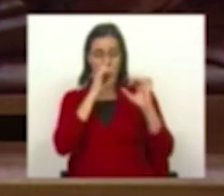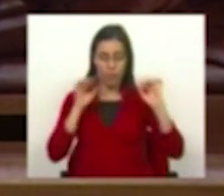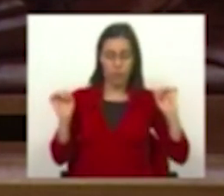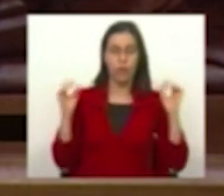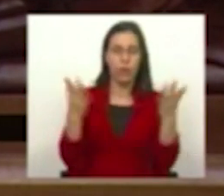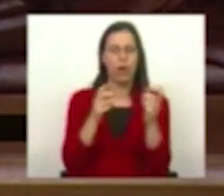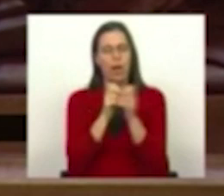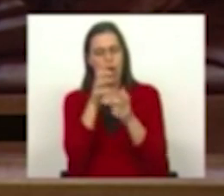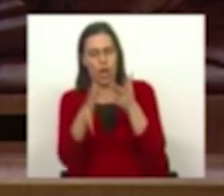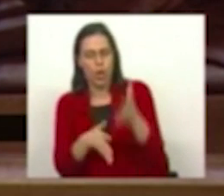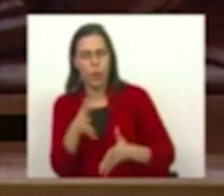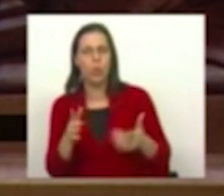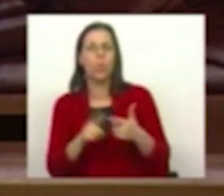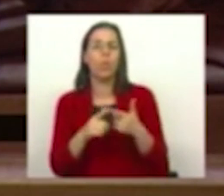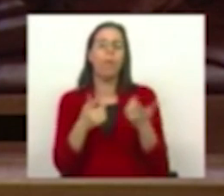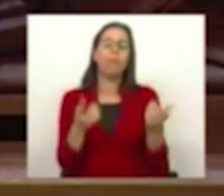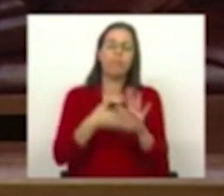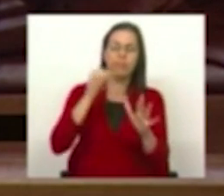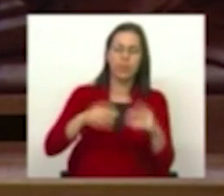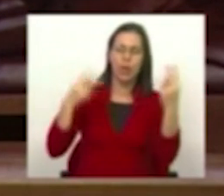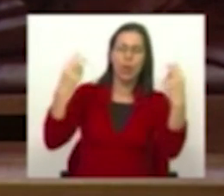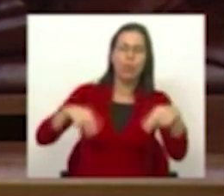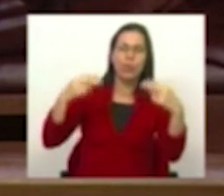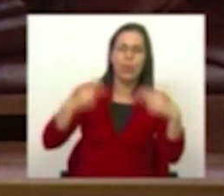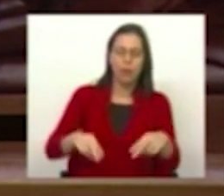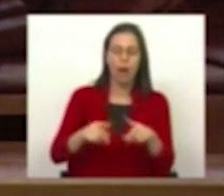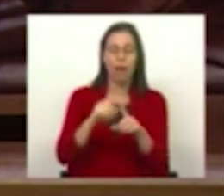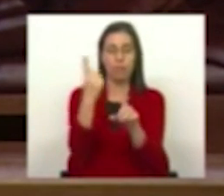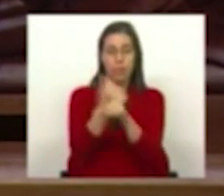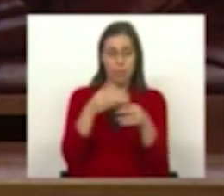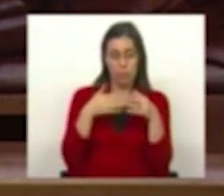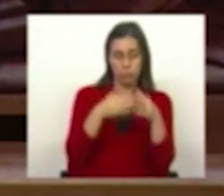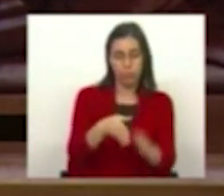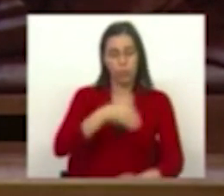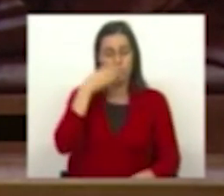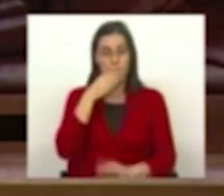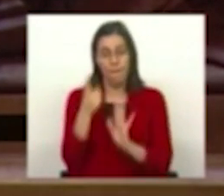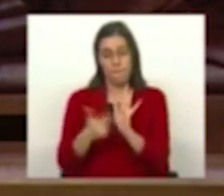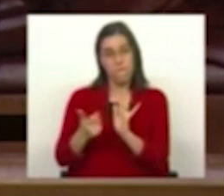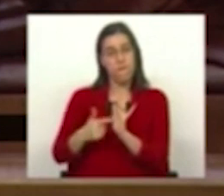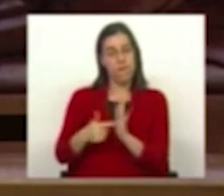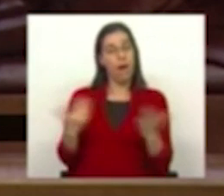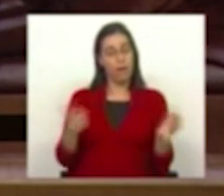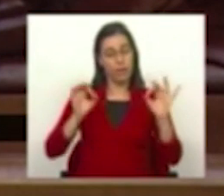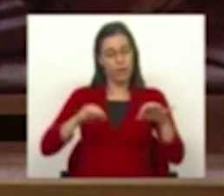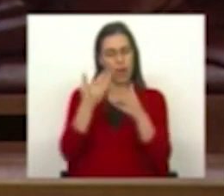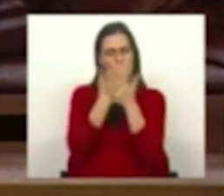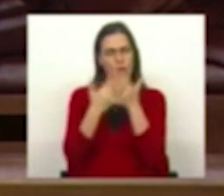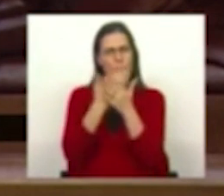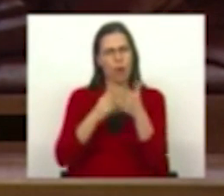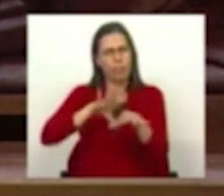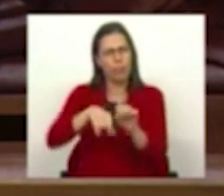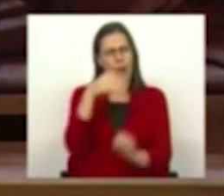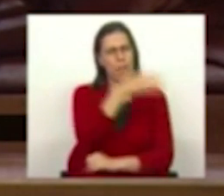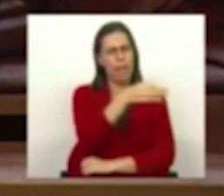floresta, à indústria, pela eliminação das portagens, pela compra de barcos e comboios em falta, pelo fim do negócio ruinoso